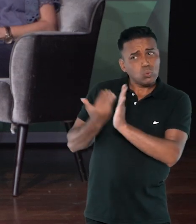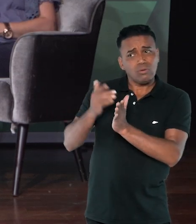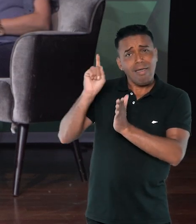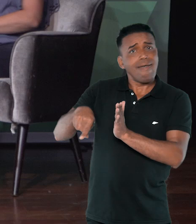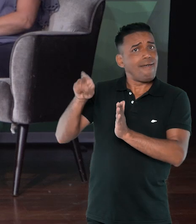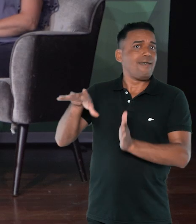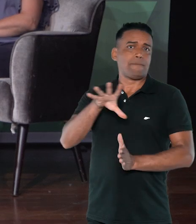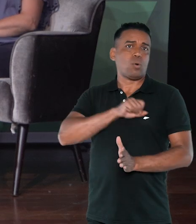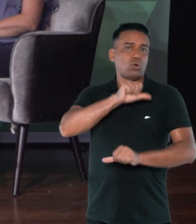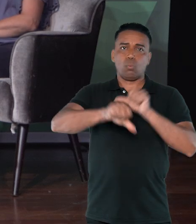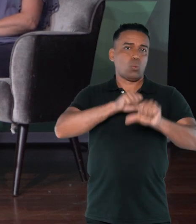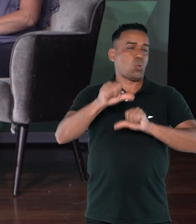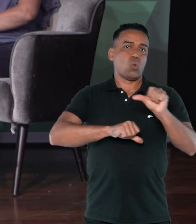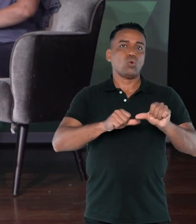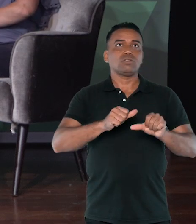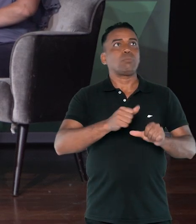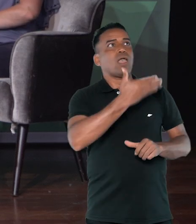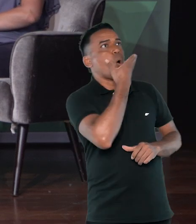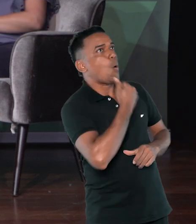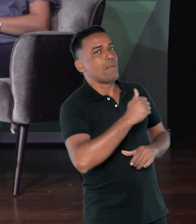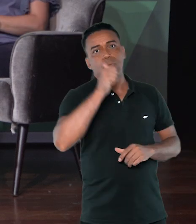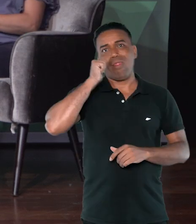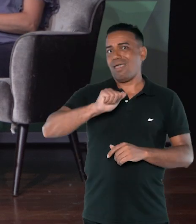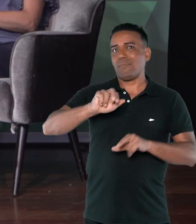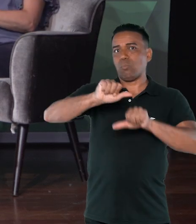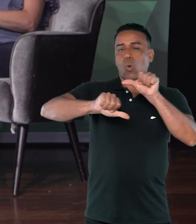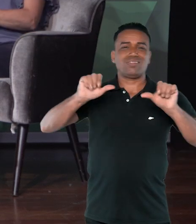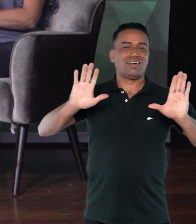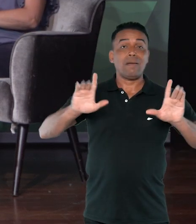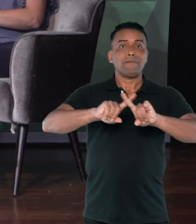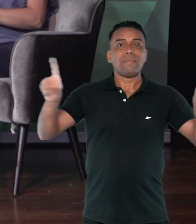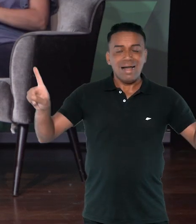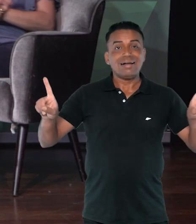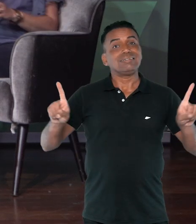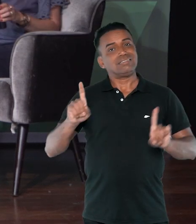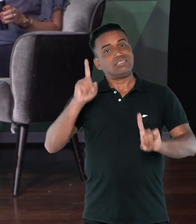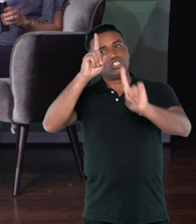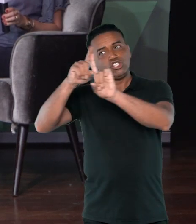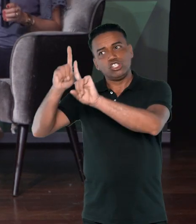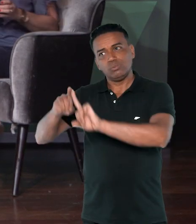Mais alguém? Vamos para a última pergunta? Carlos Herculano, você não vai fazer nenhuma?